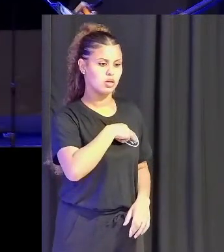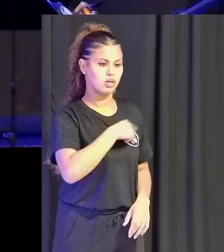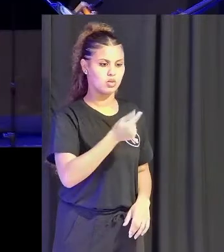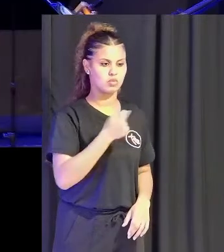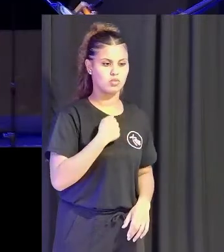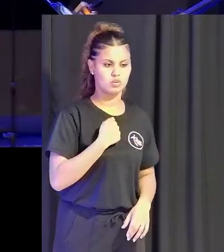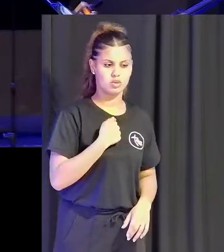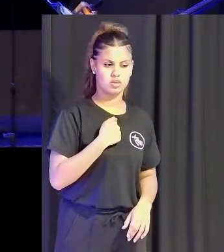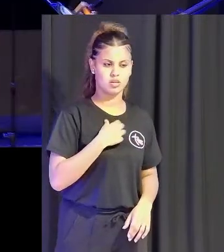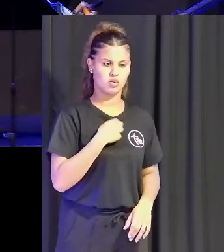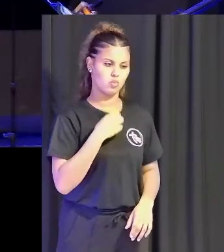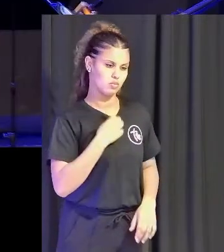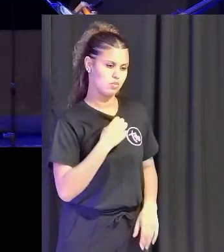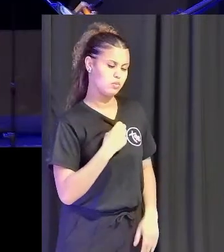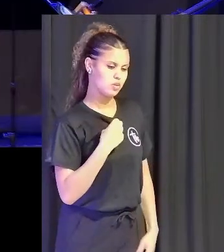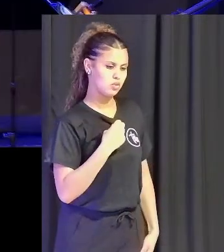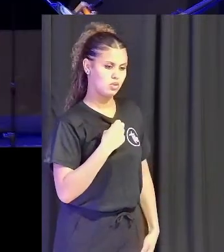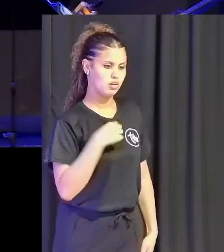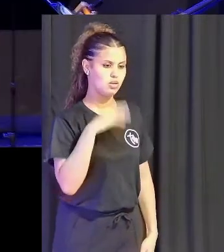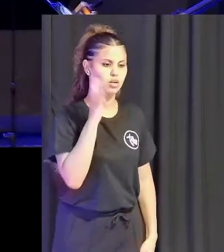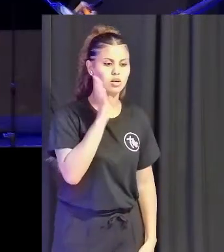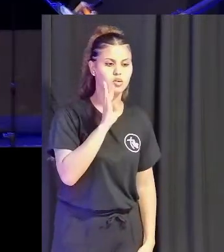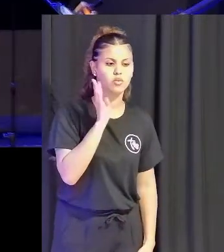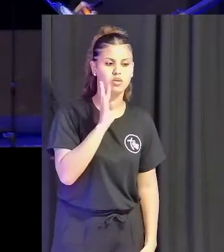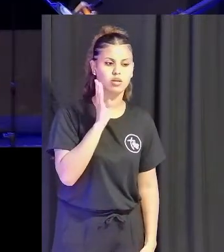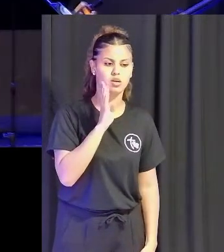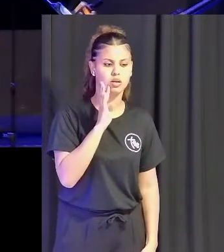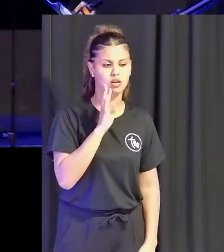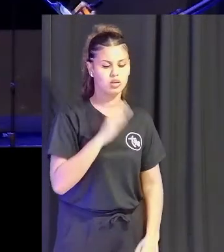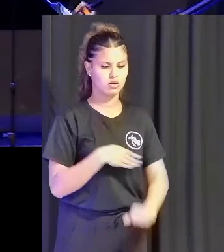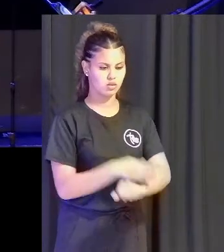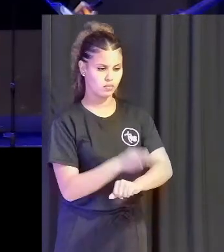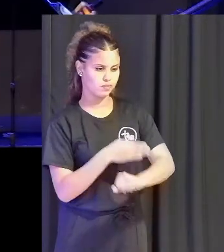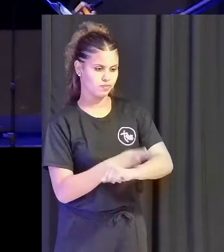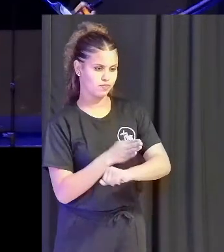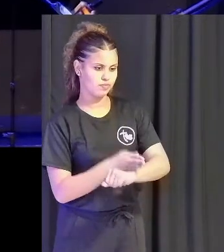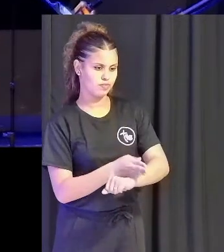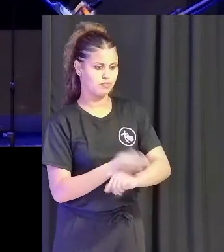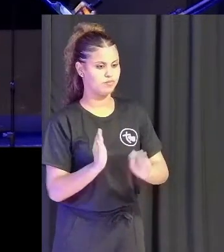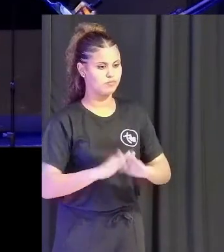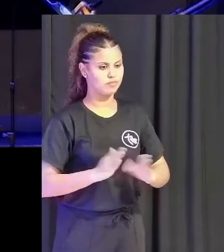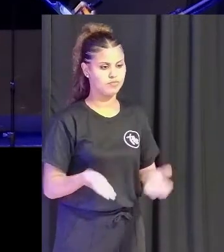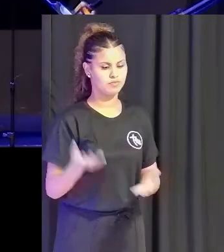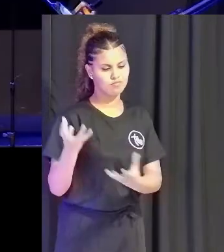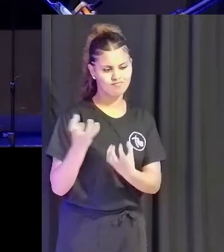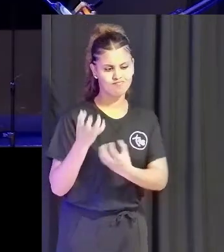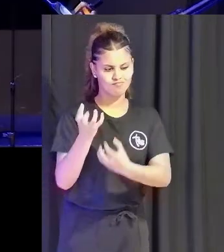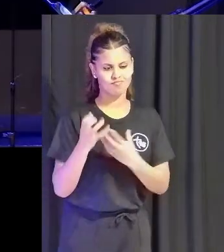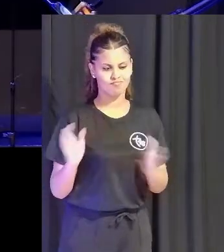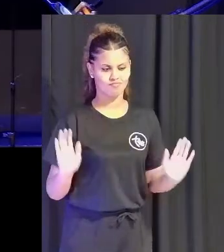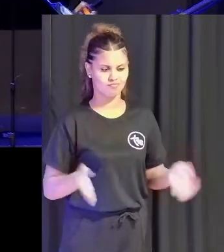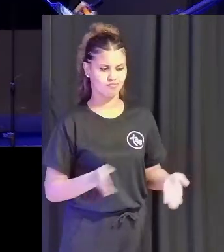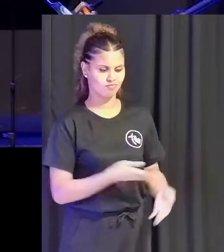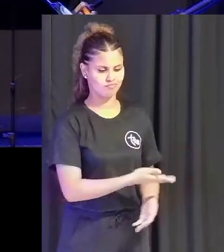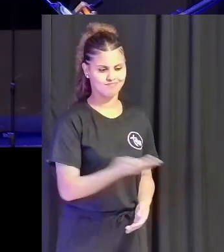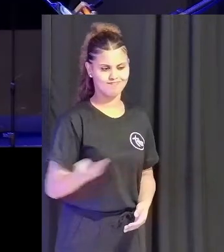igreja como esta. Eu queria encorajar vocês e também queria trazer um